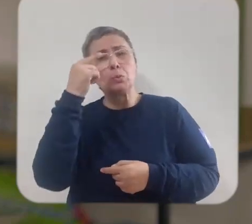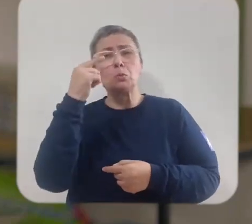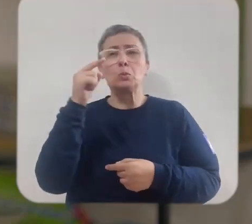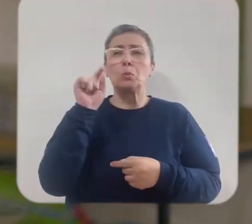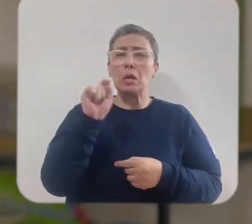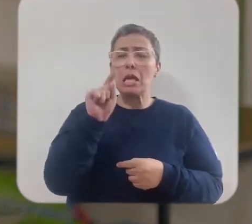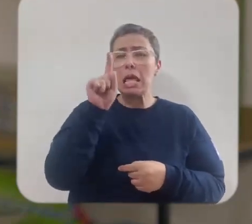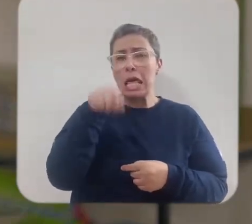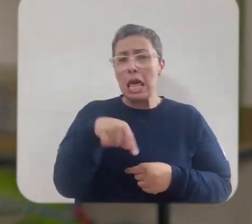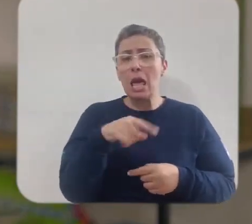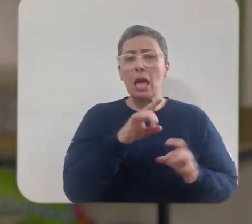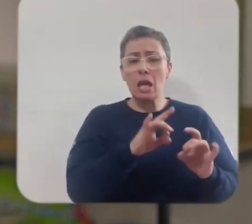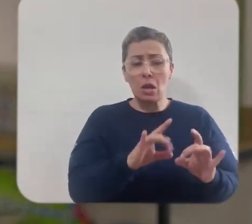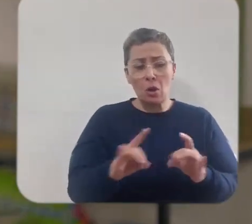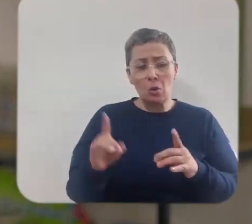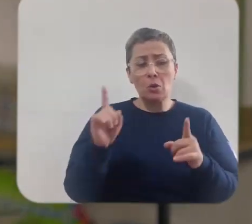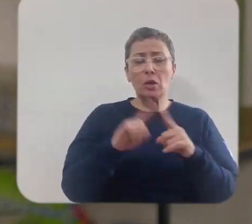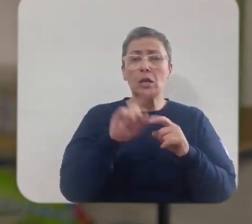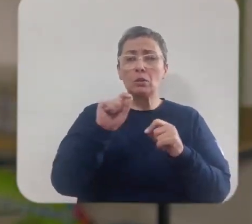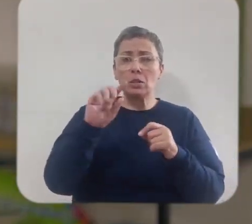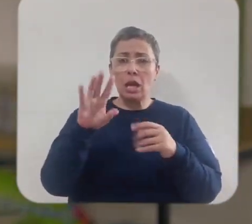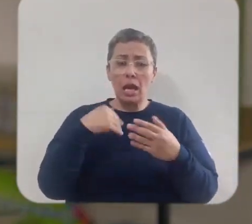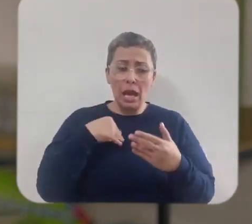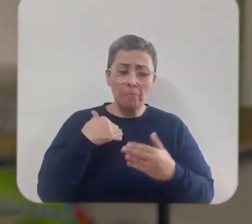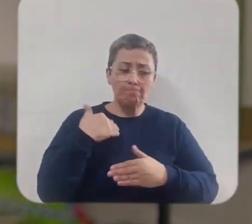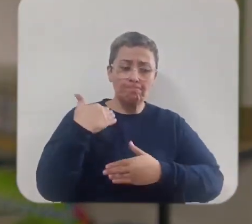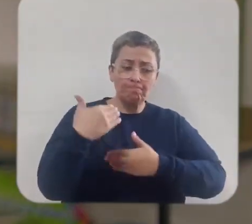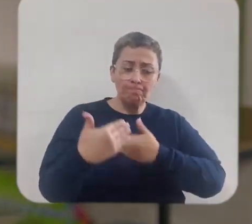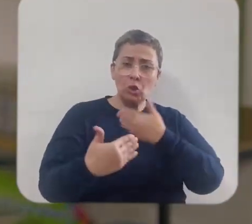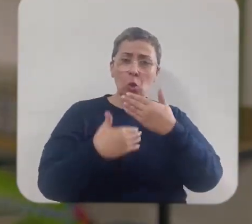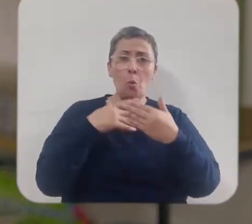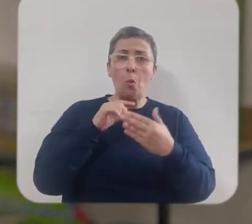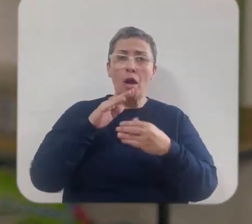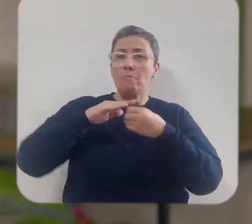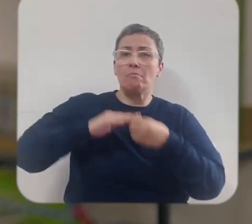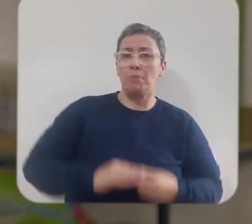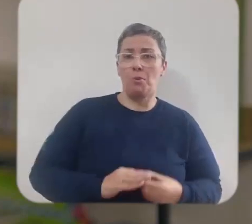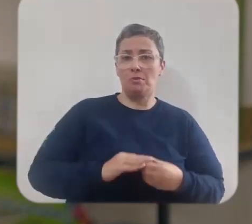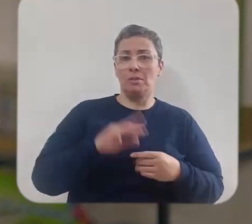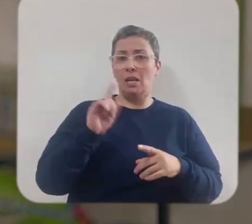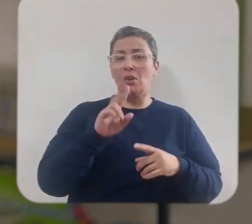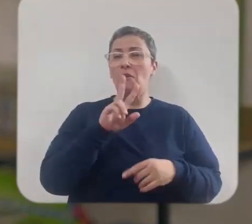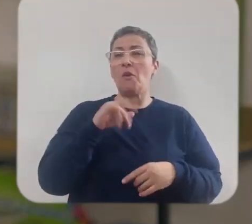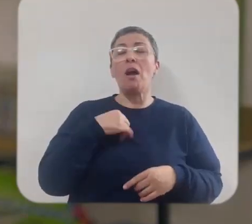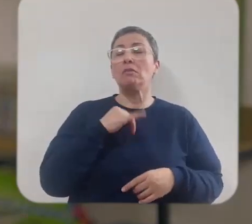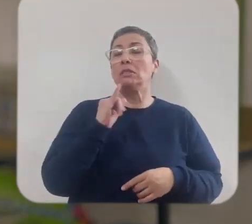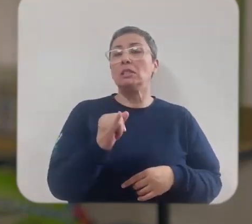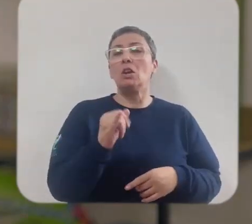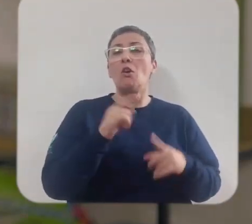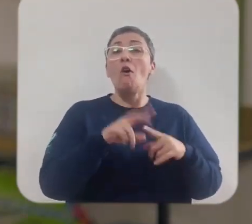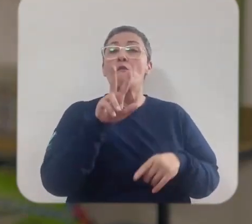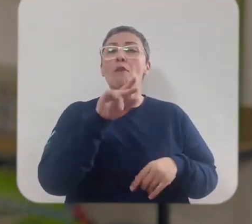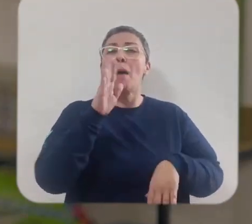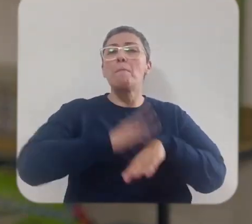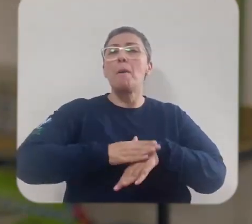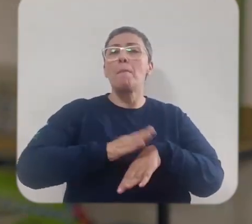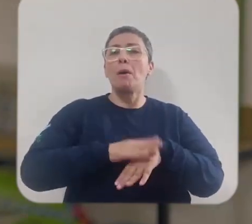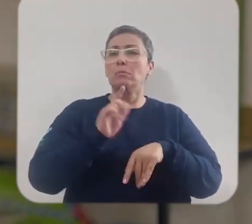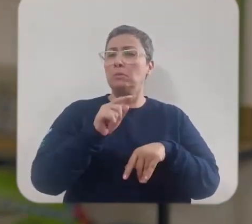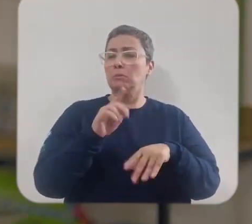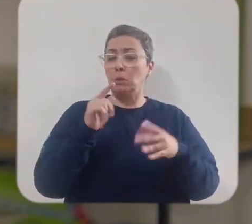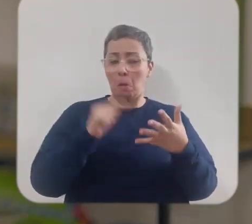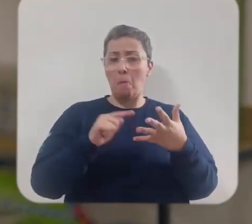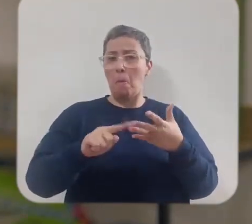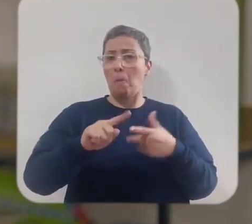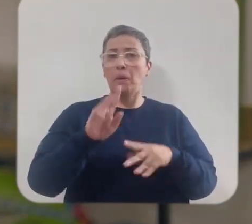pensar que esta rotina ela é construída, ela não é imposta. Eu não vou dizer assim, ó, você vai fazer isso,